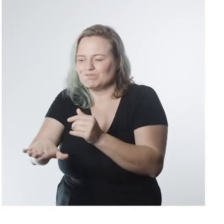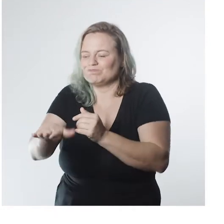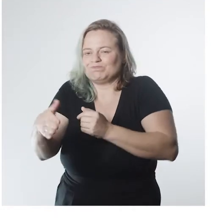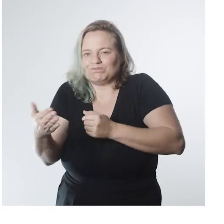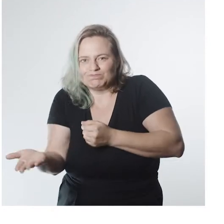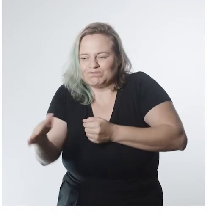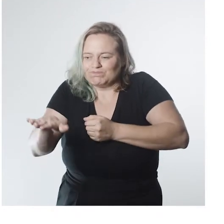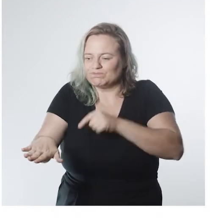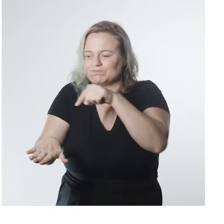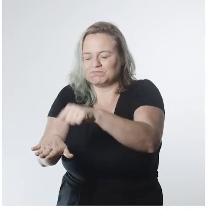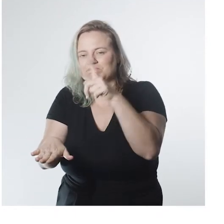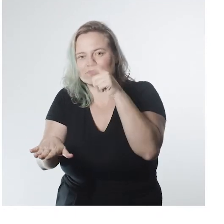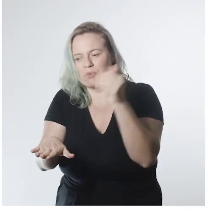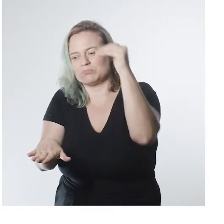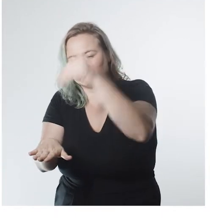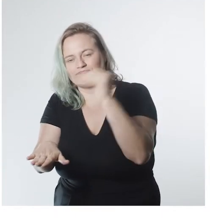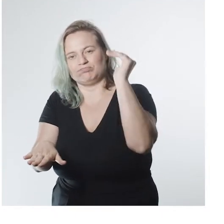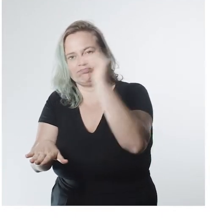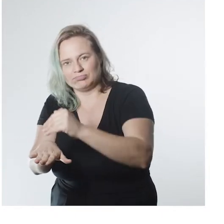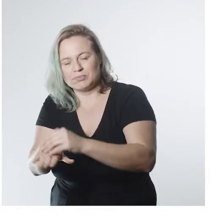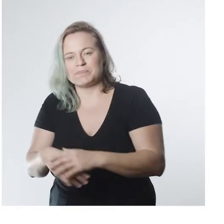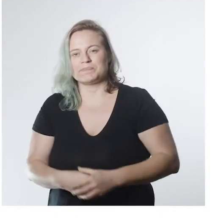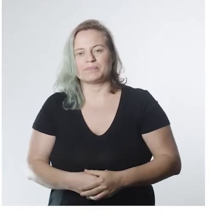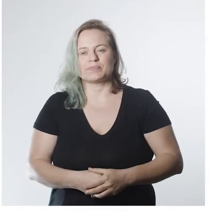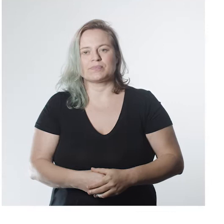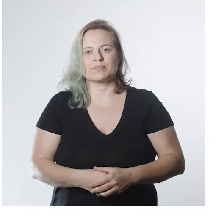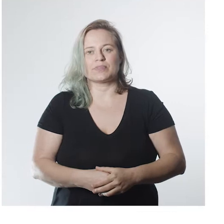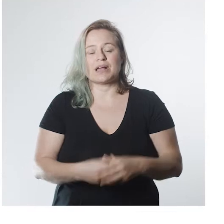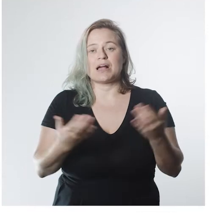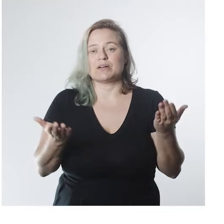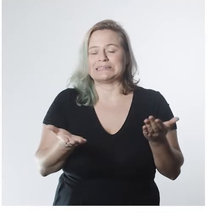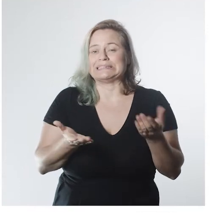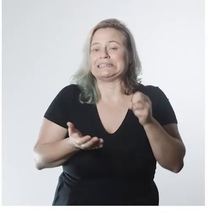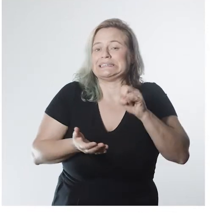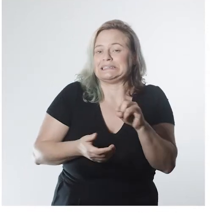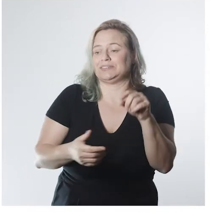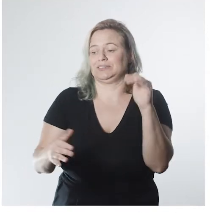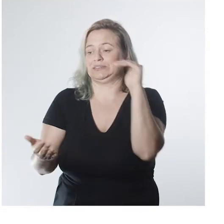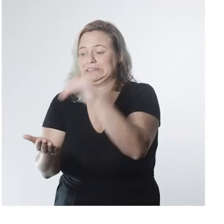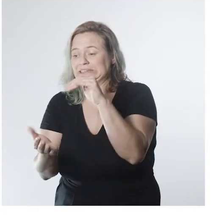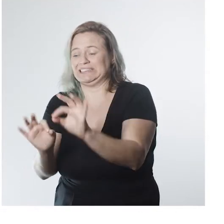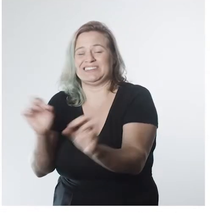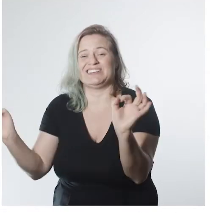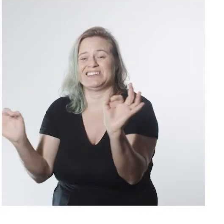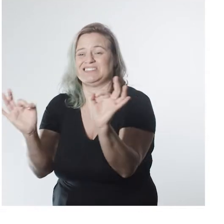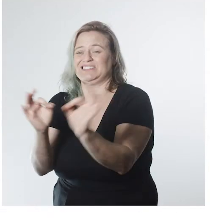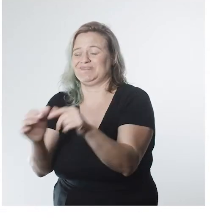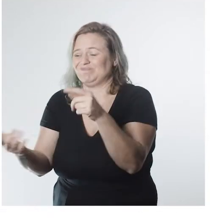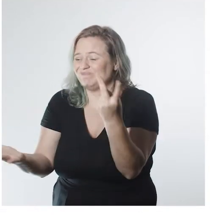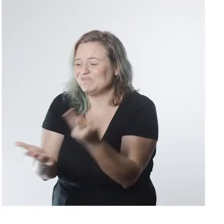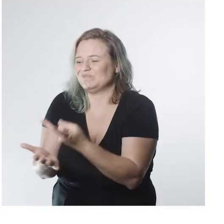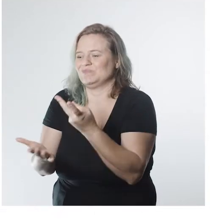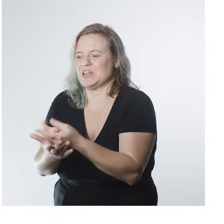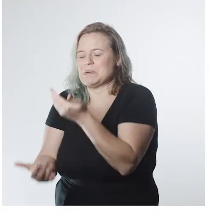né, no fundo da panela, ela não vai acontecer. Você vai efetivamente cozinhar a carne, e não é isso que a gente quer. A gente quer tirar sabor com